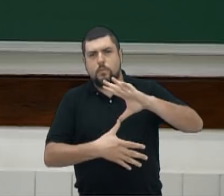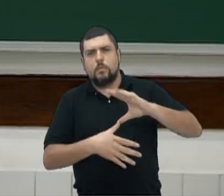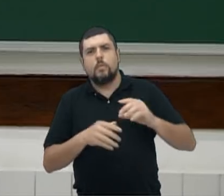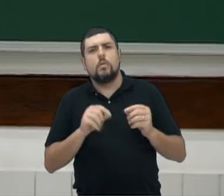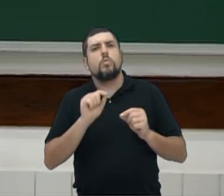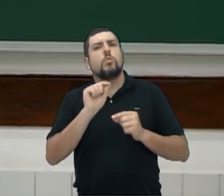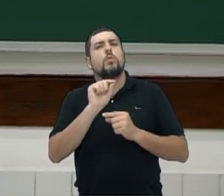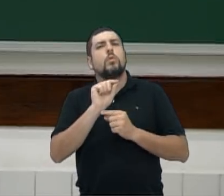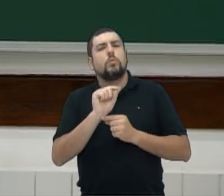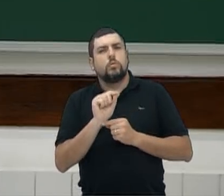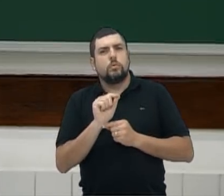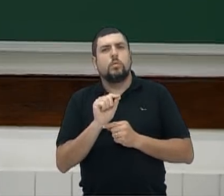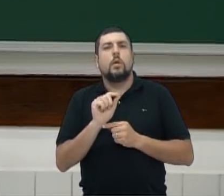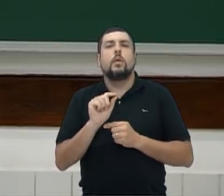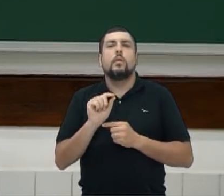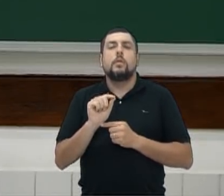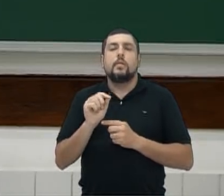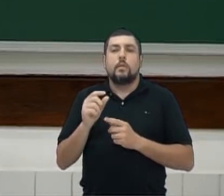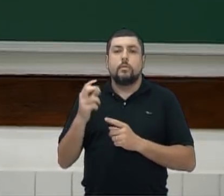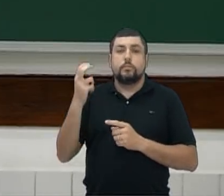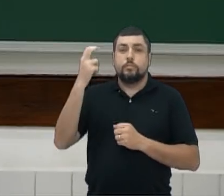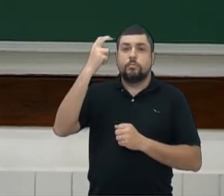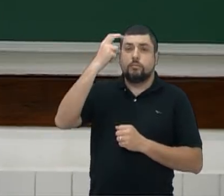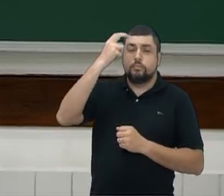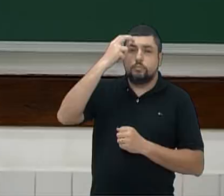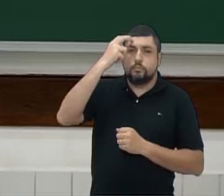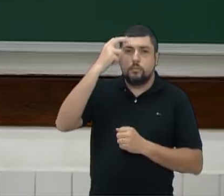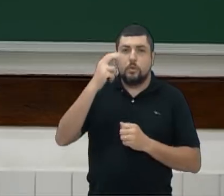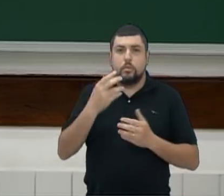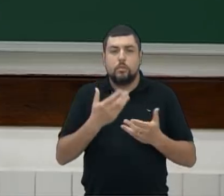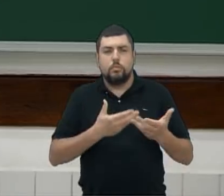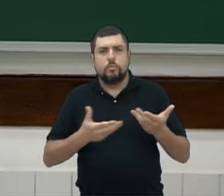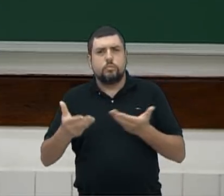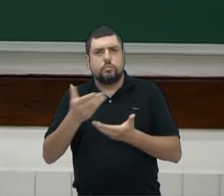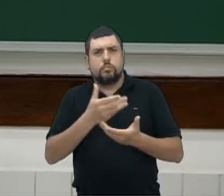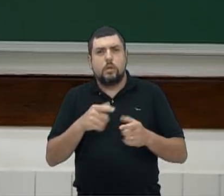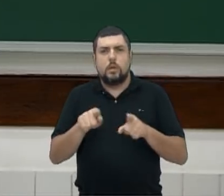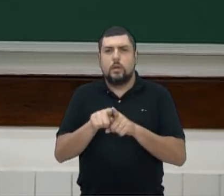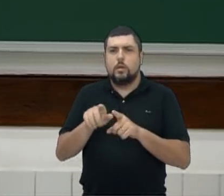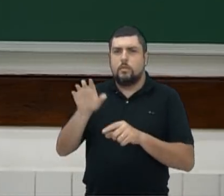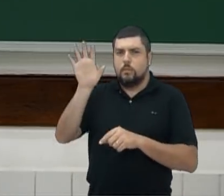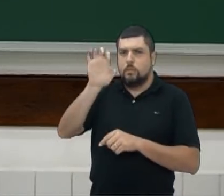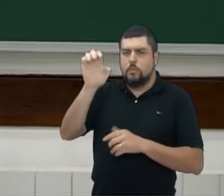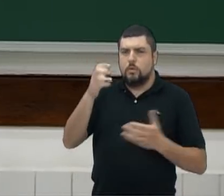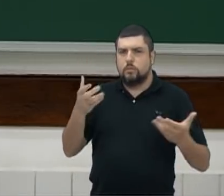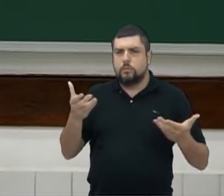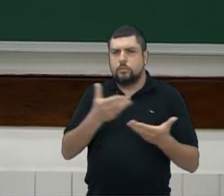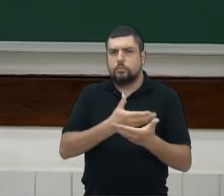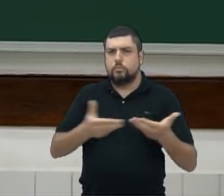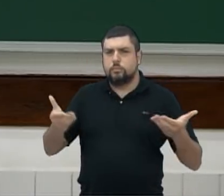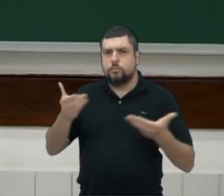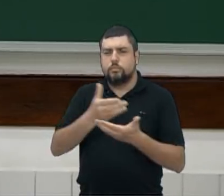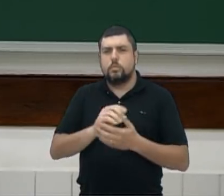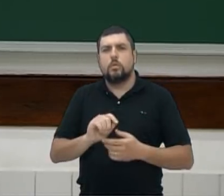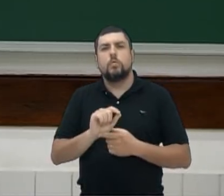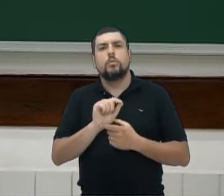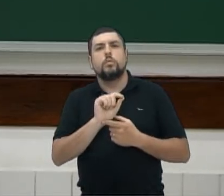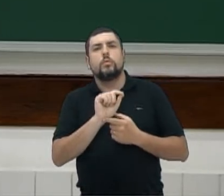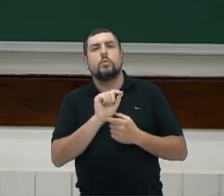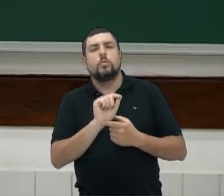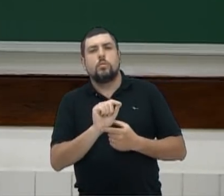diretamente a cultura do continente e a interação com o colonizador europeu resultou em quê? Resultou